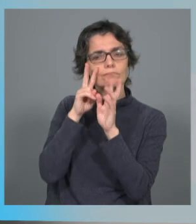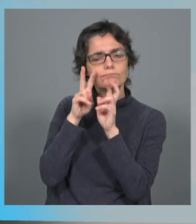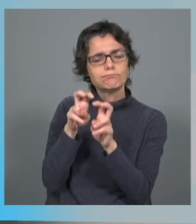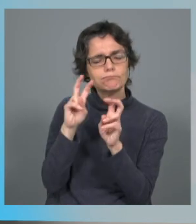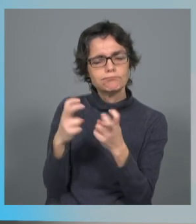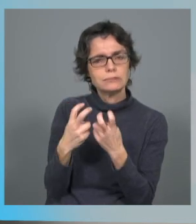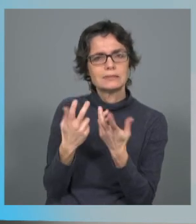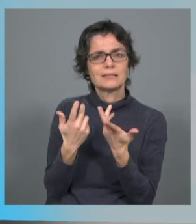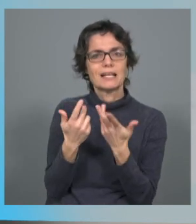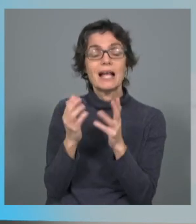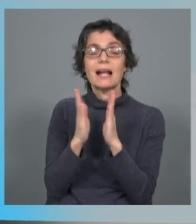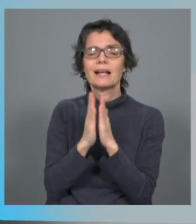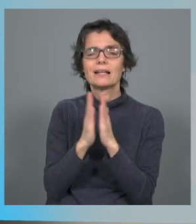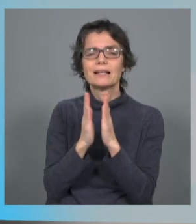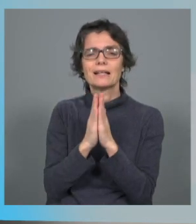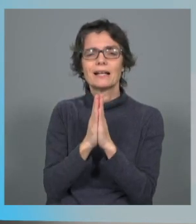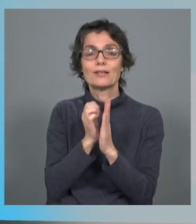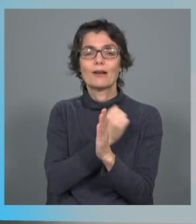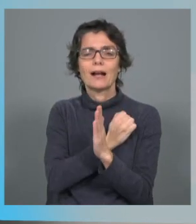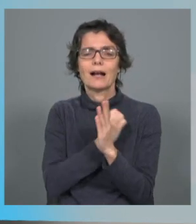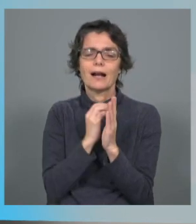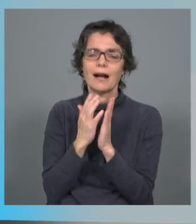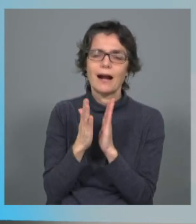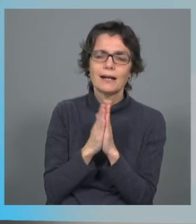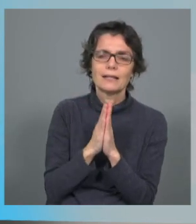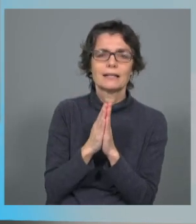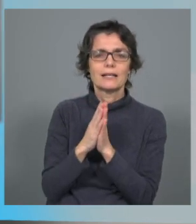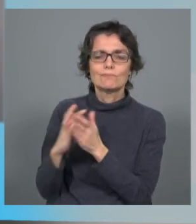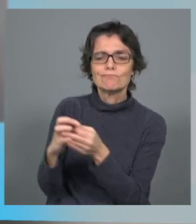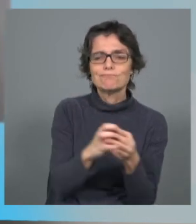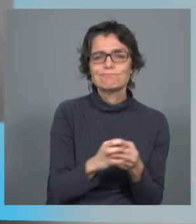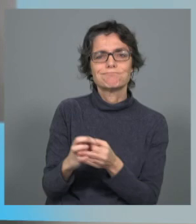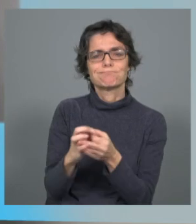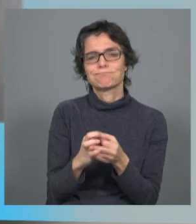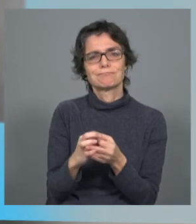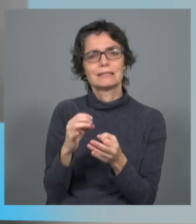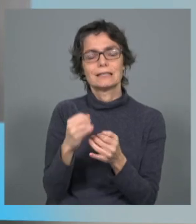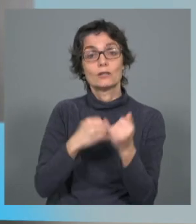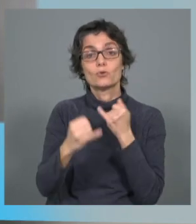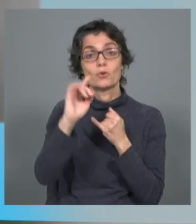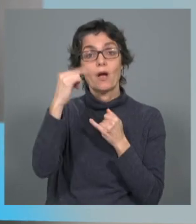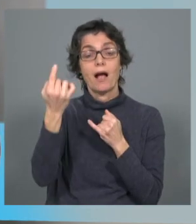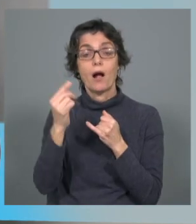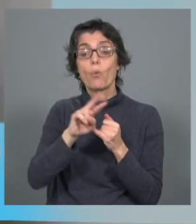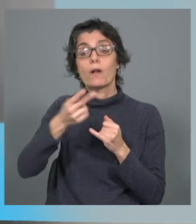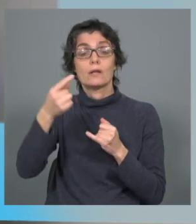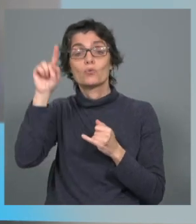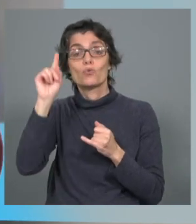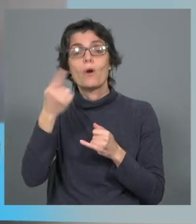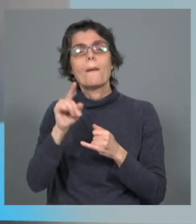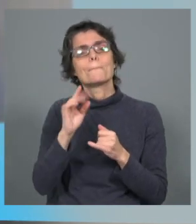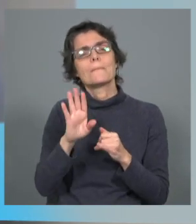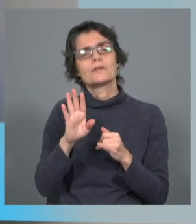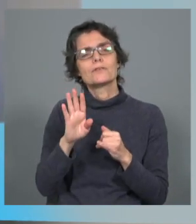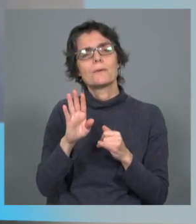igreja doméstica, não é? E perceber que esta igreja doméstica não é meramente substitutiva nem alternativa, não é substitutiva no